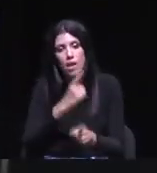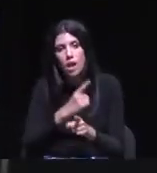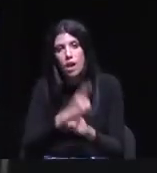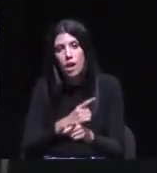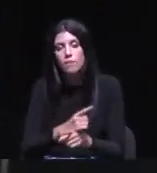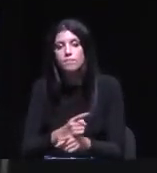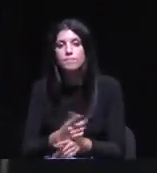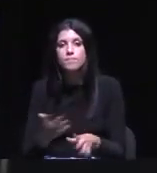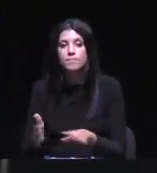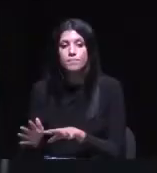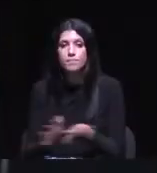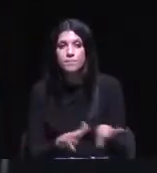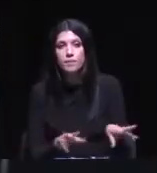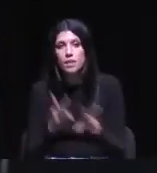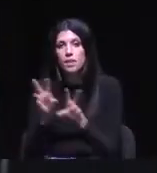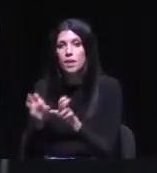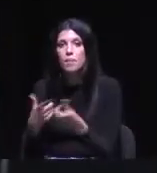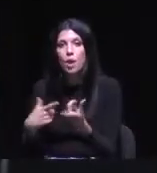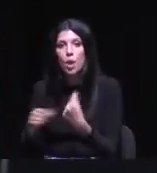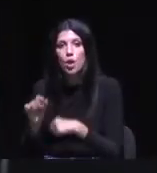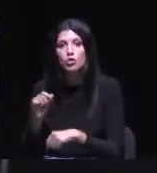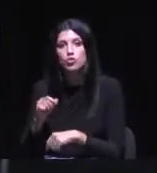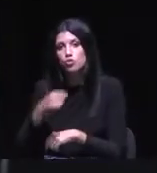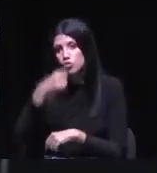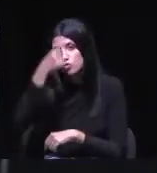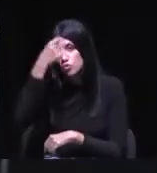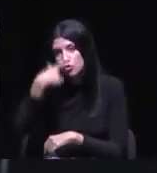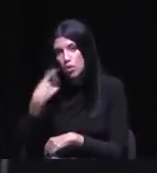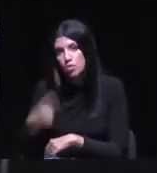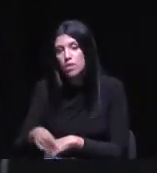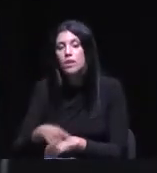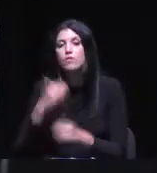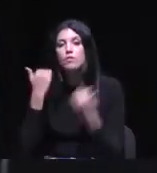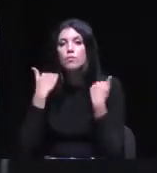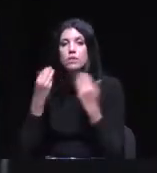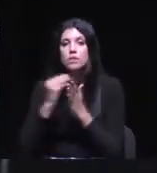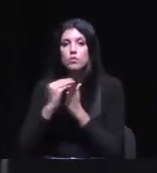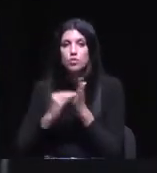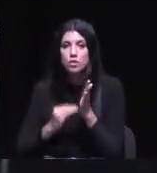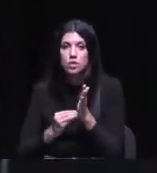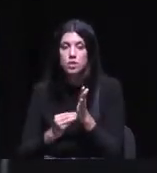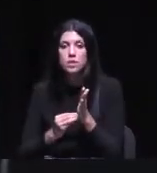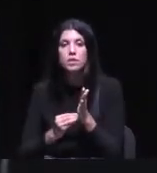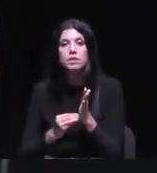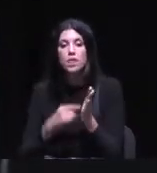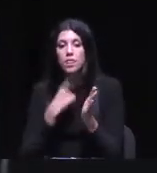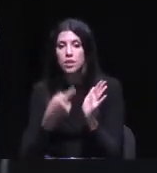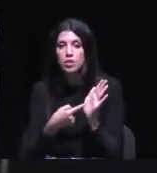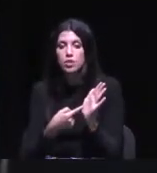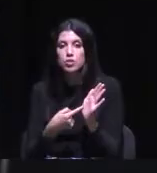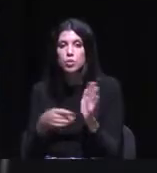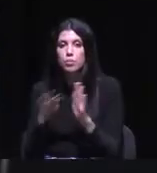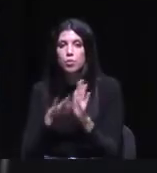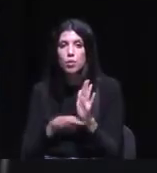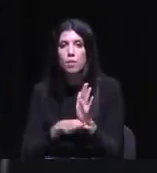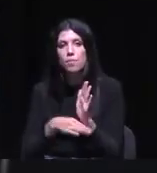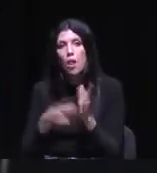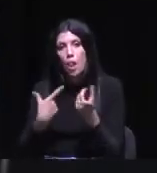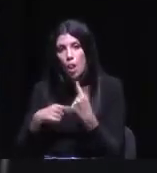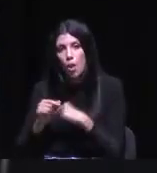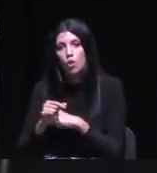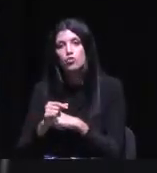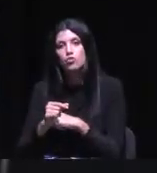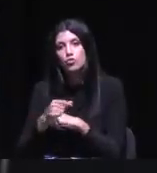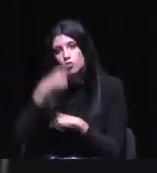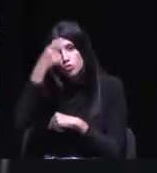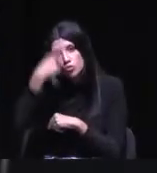passando ao assunto das lojas com história, na informação escrita é anunciado que no âmbito do programa Lojas com História,